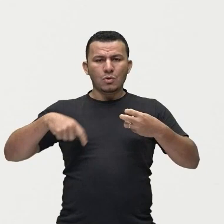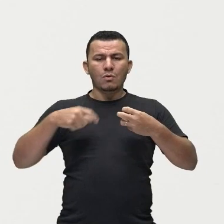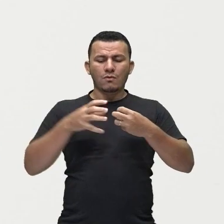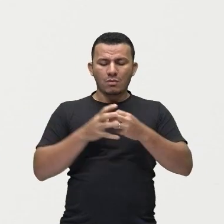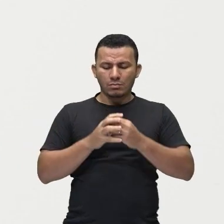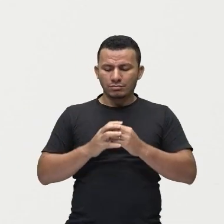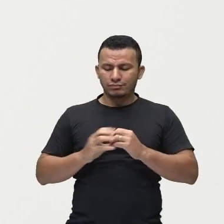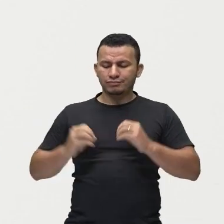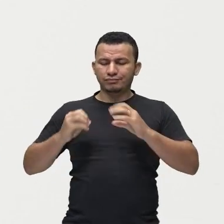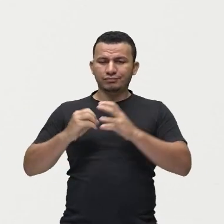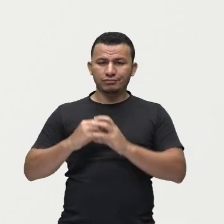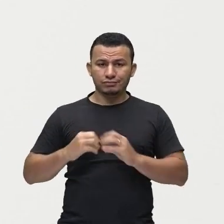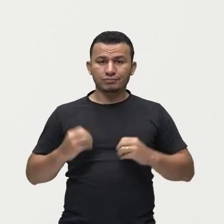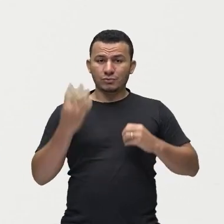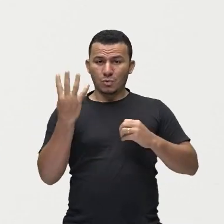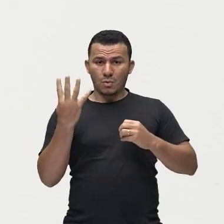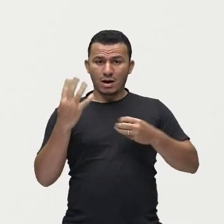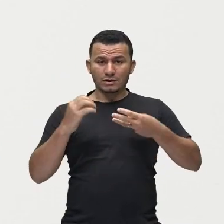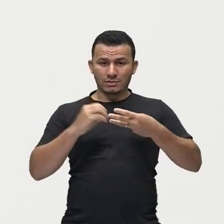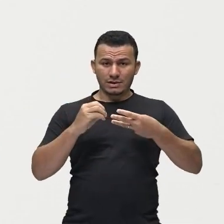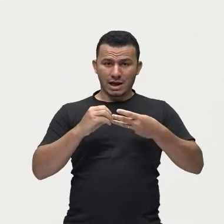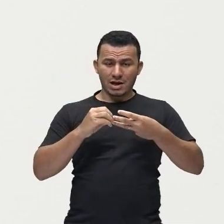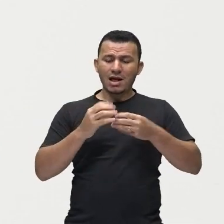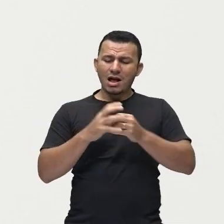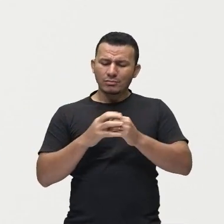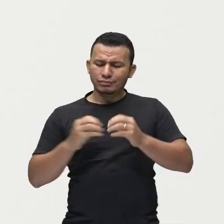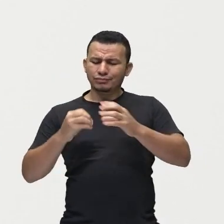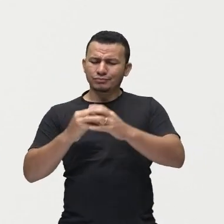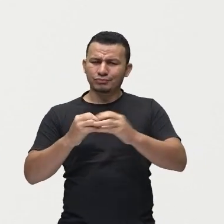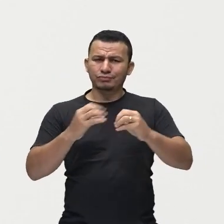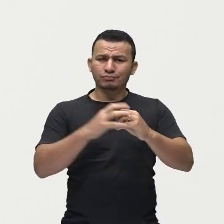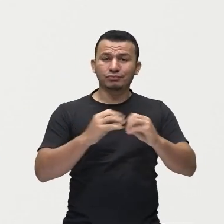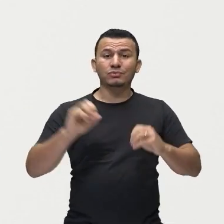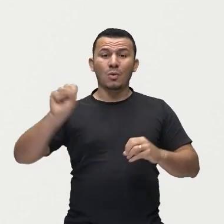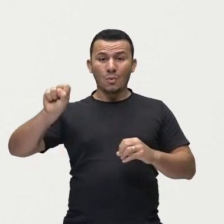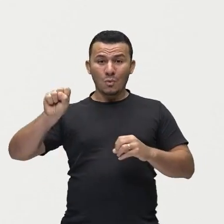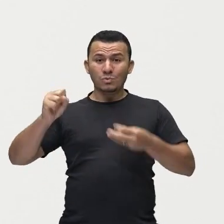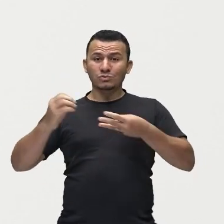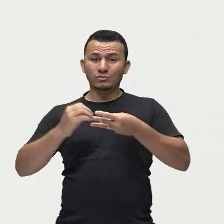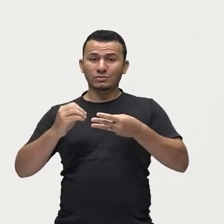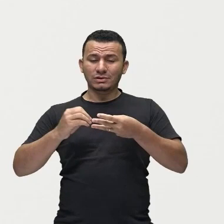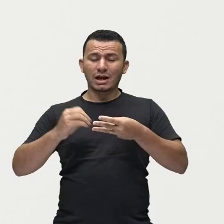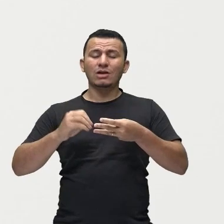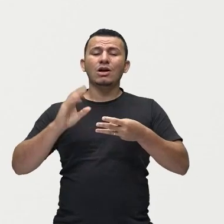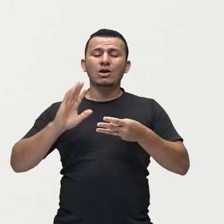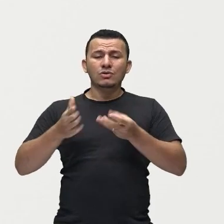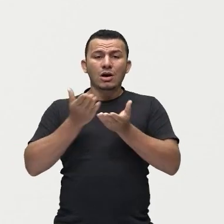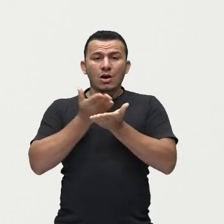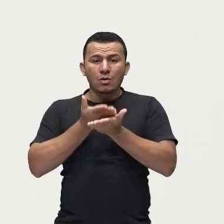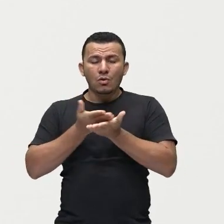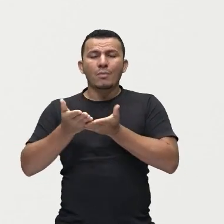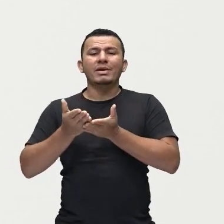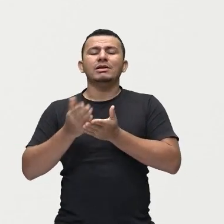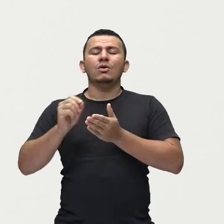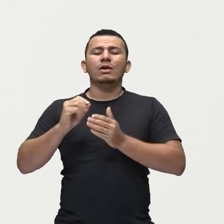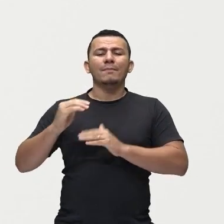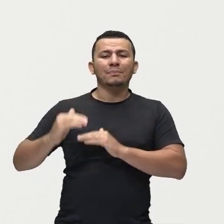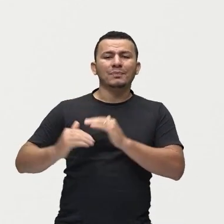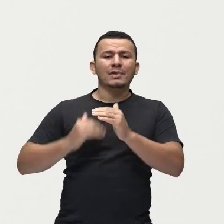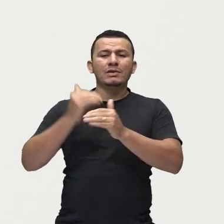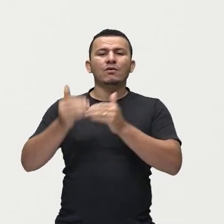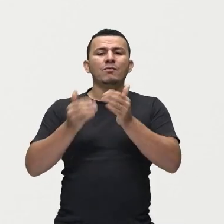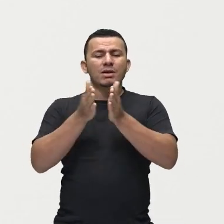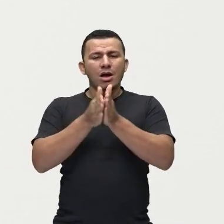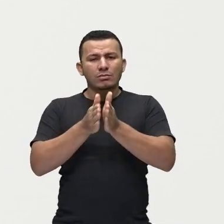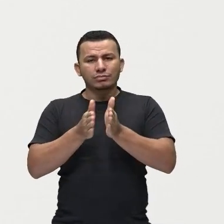células, depois mais 8 células, e aí chegamos ao primeiro estágio do desenvolvimento, que